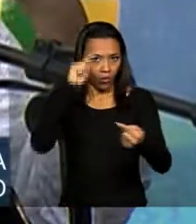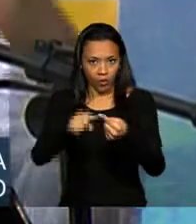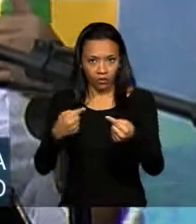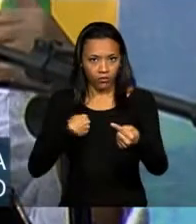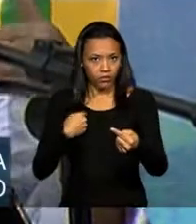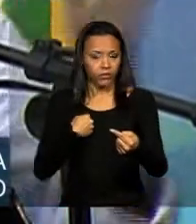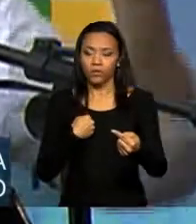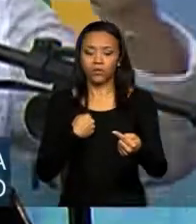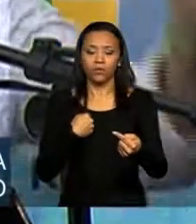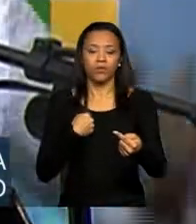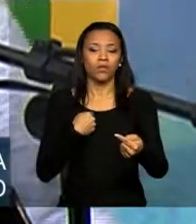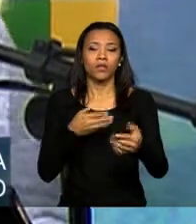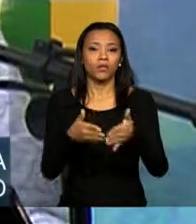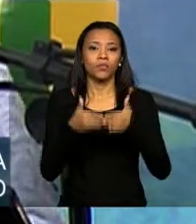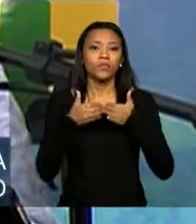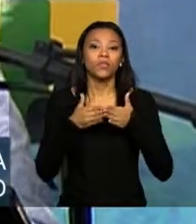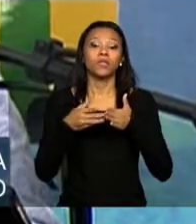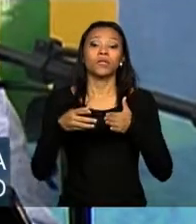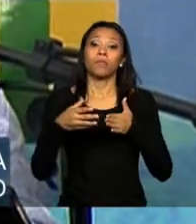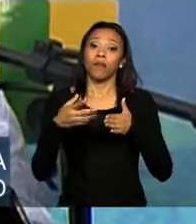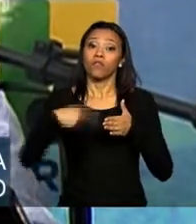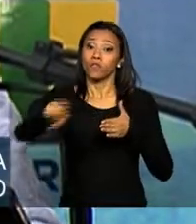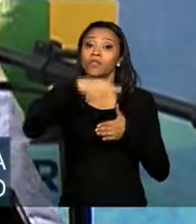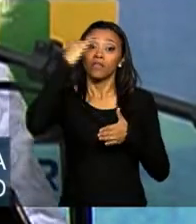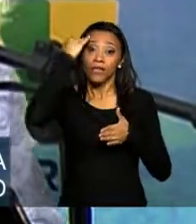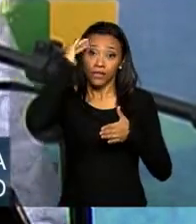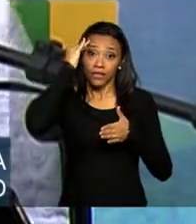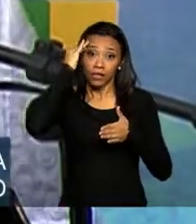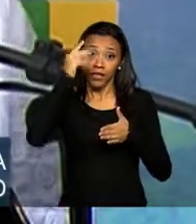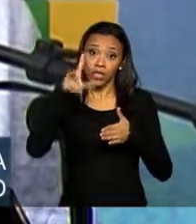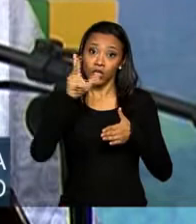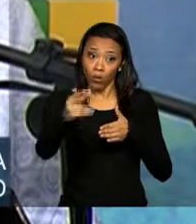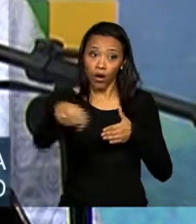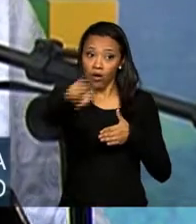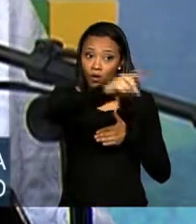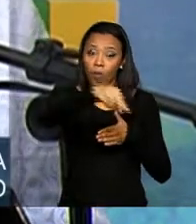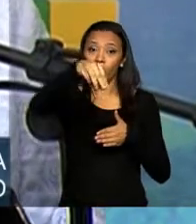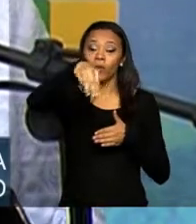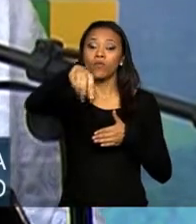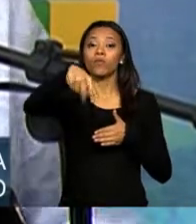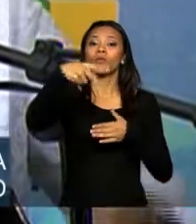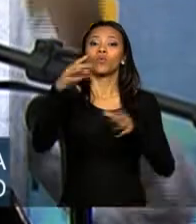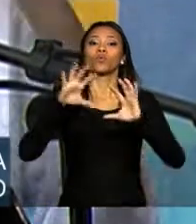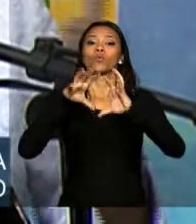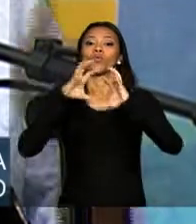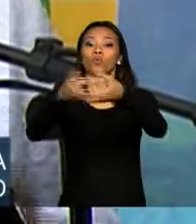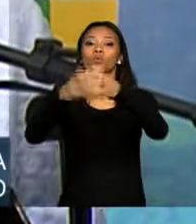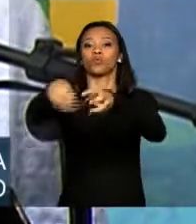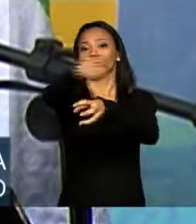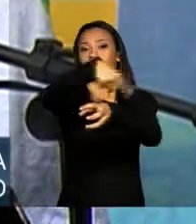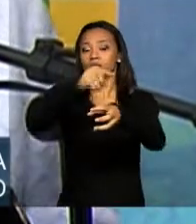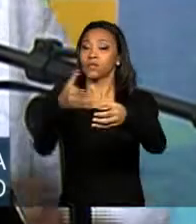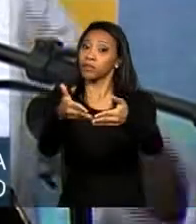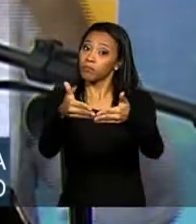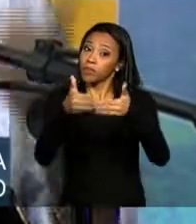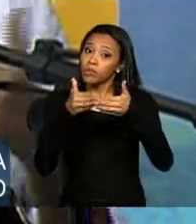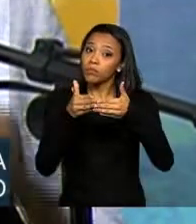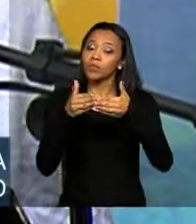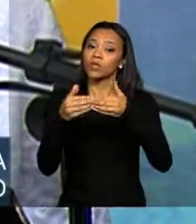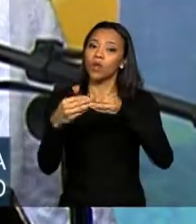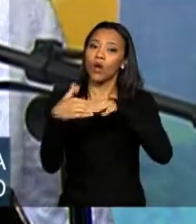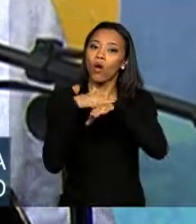que nós queremos com o movimento como de vocês que que nós queremos nós queremos diálogo